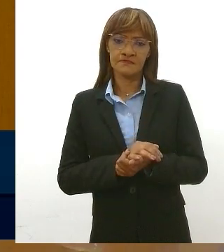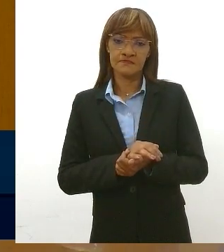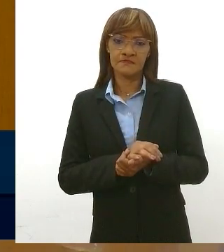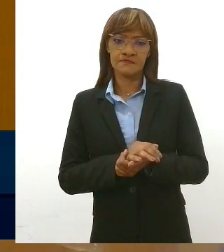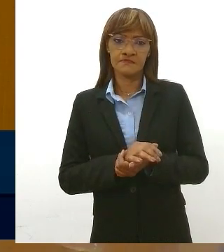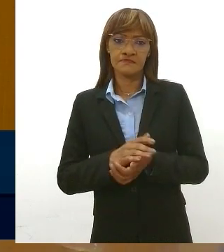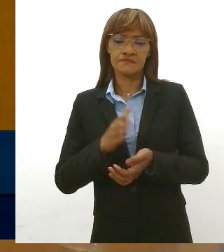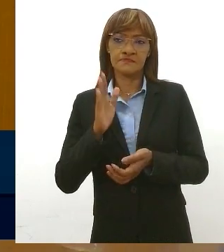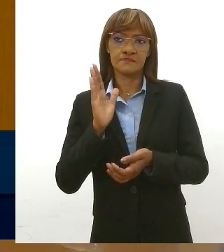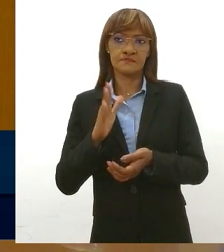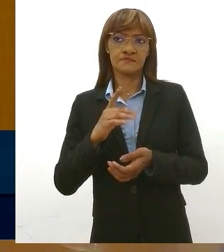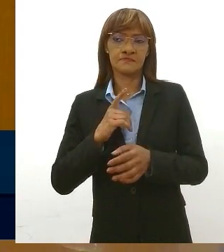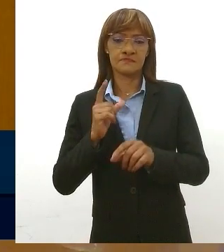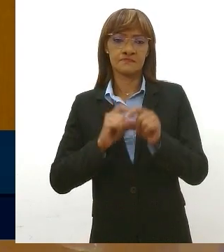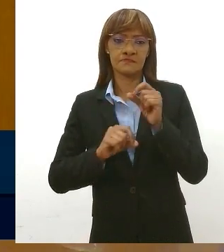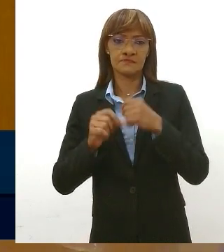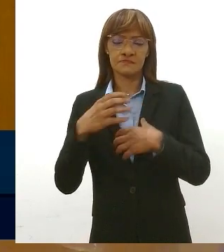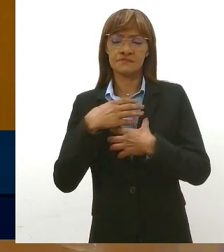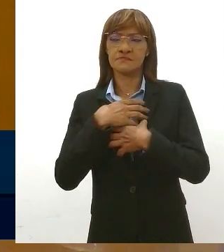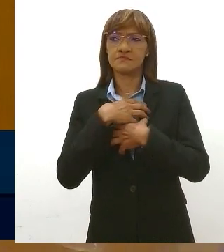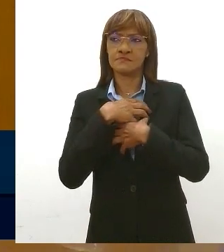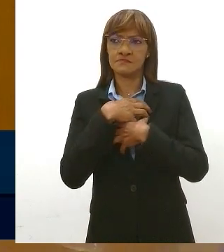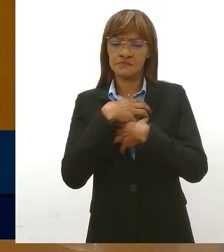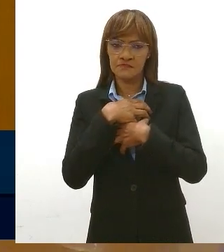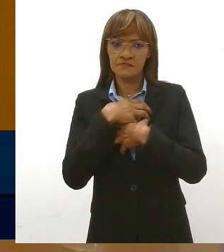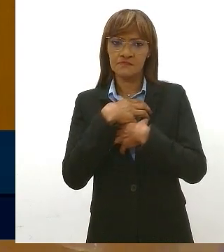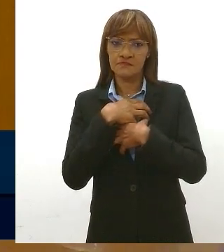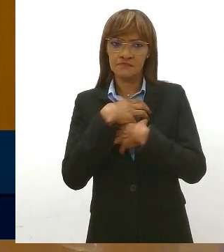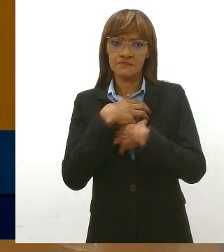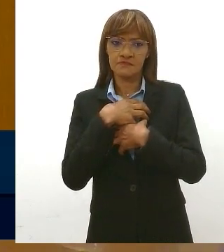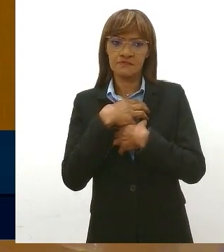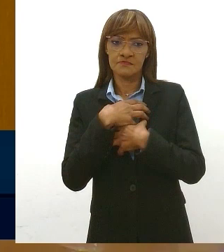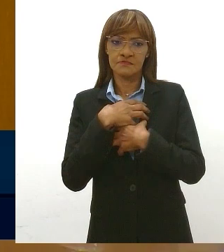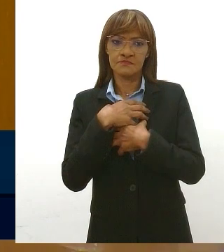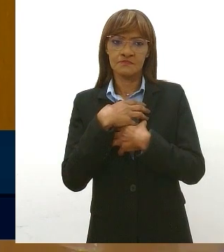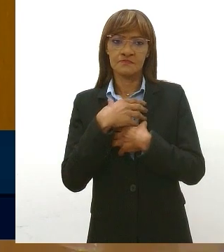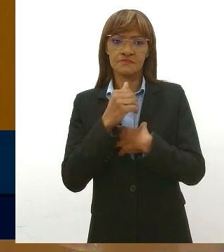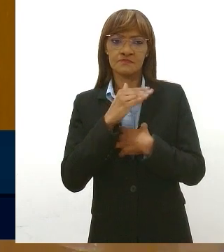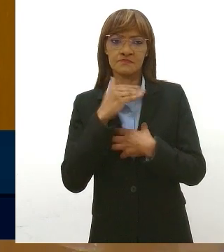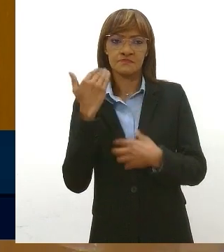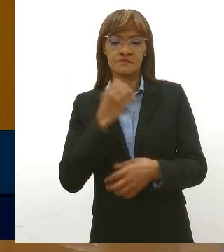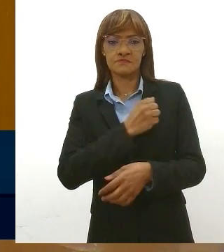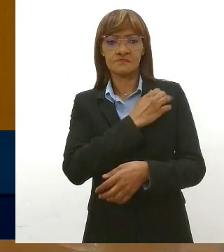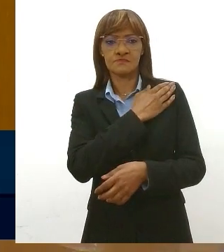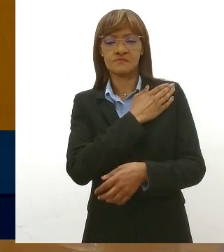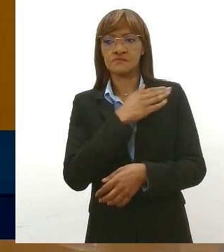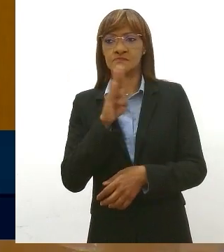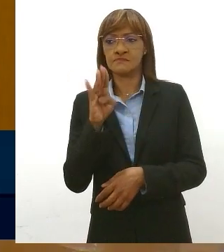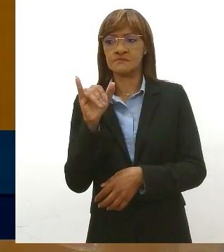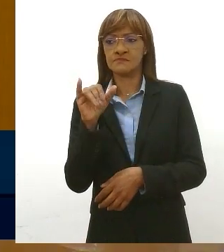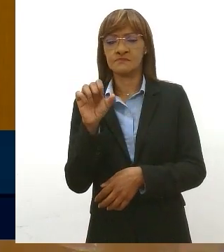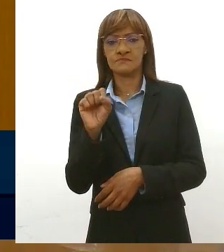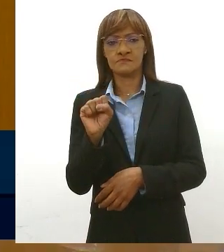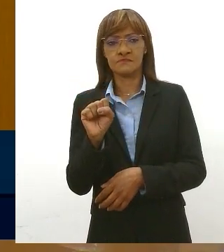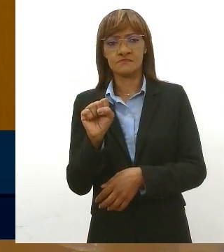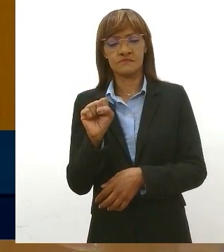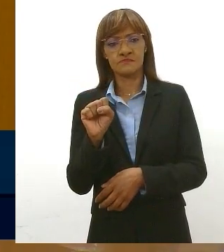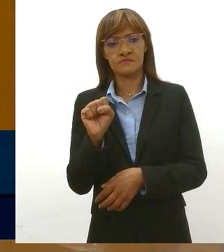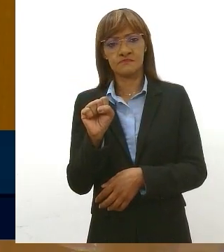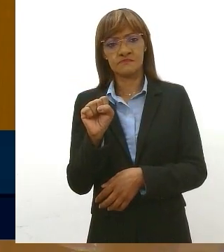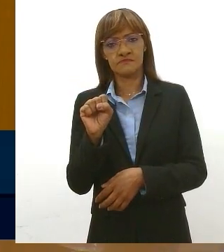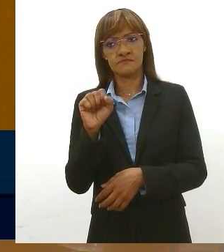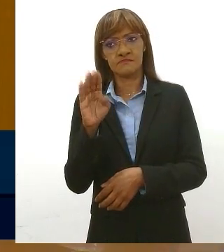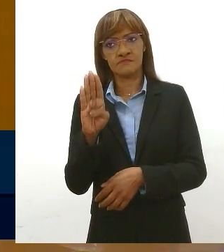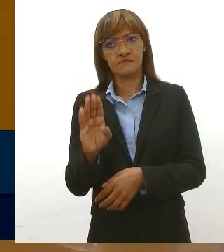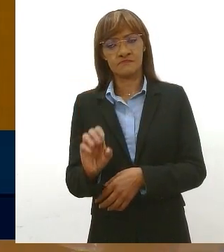de pesar pelo falecimento do sargento Bispo. Também gostaria, presidente, de registrar que na